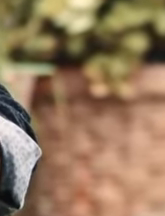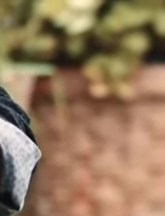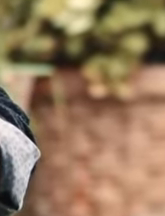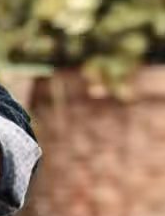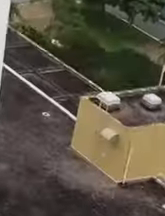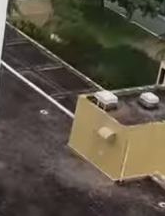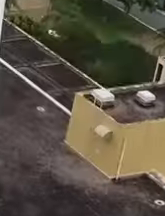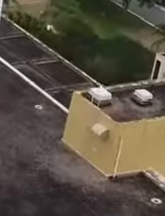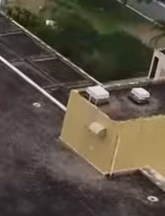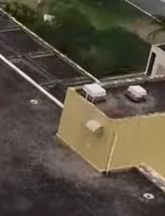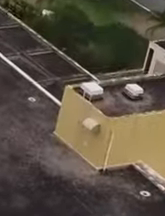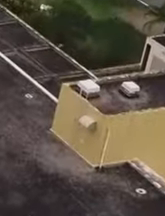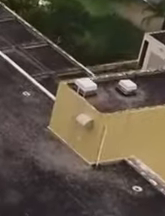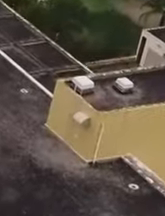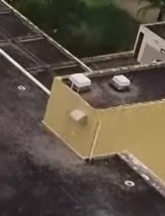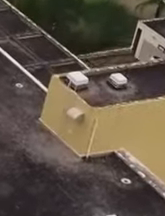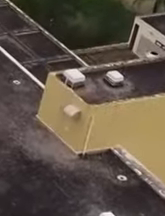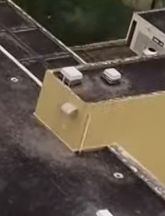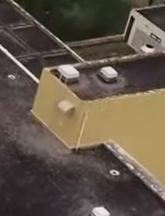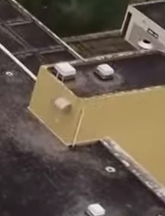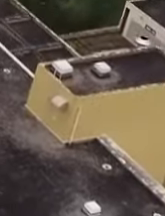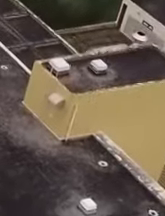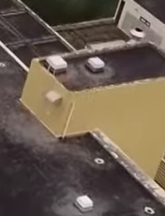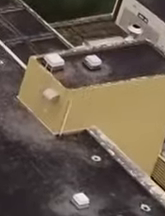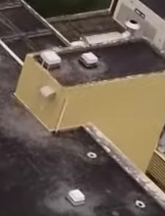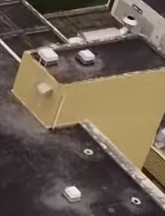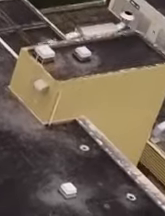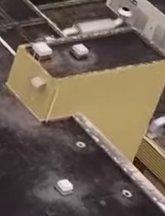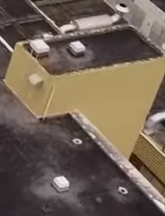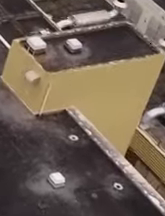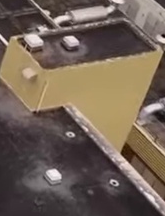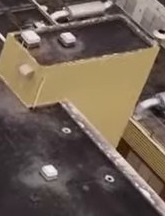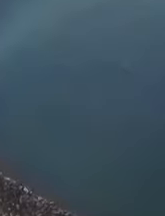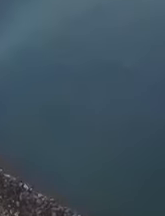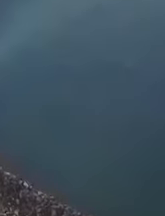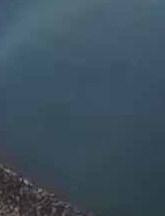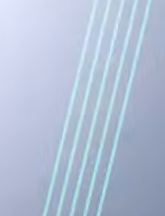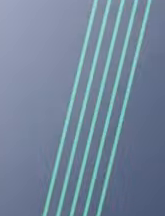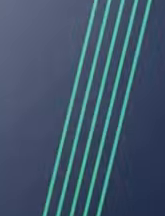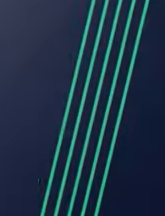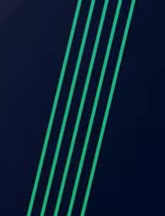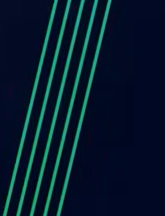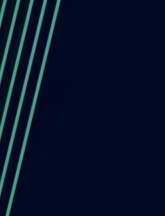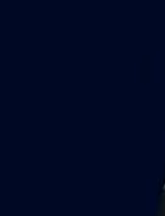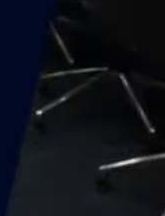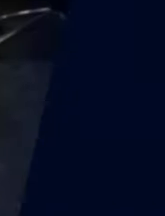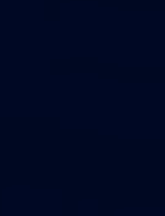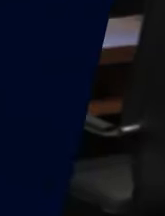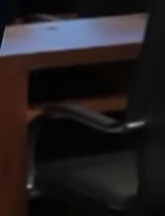anos. A eletronuclear, além de...